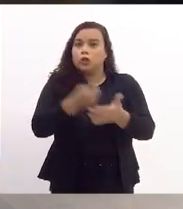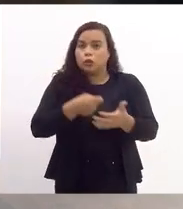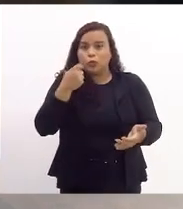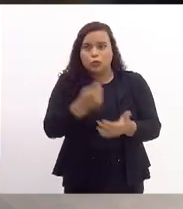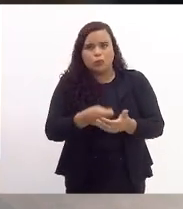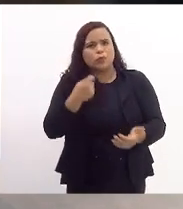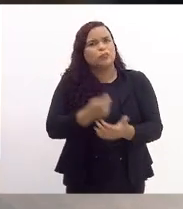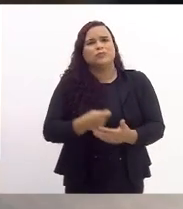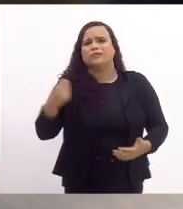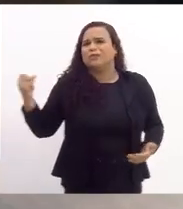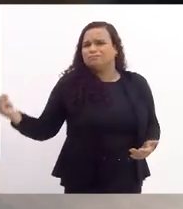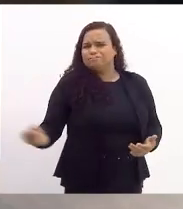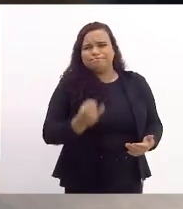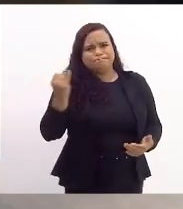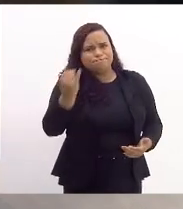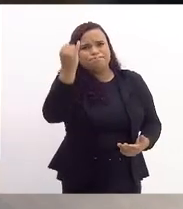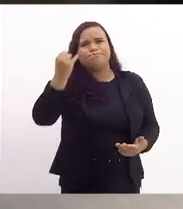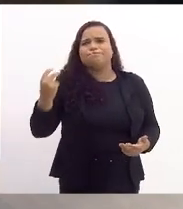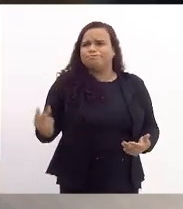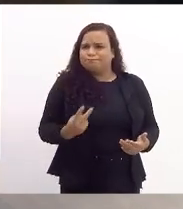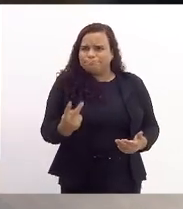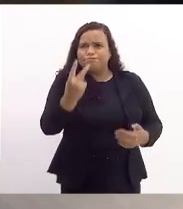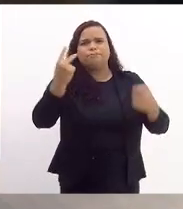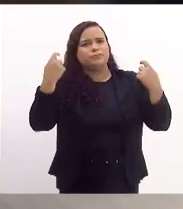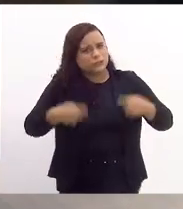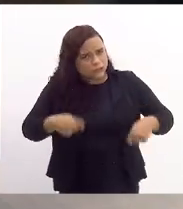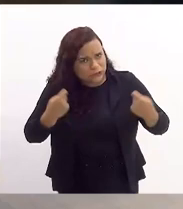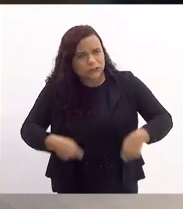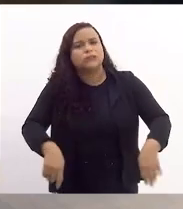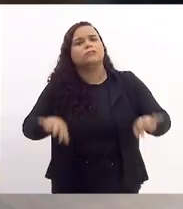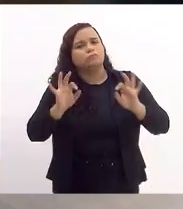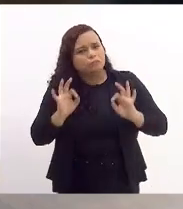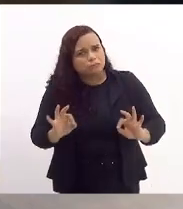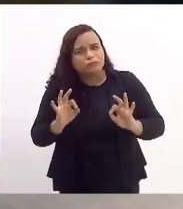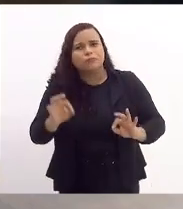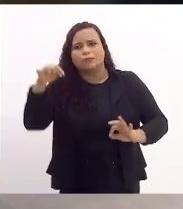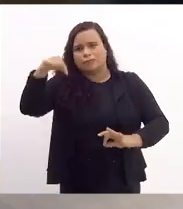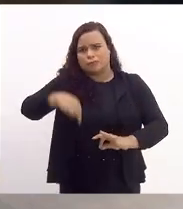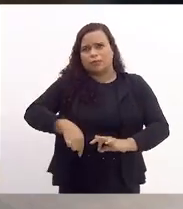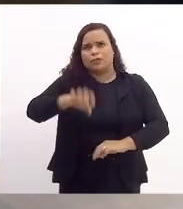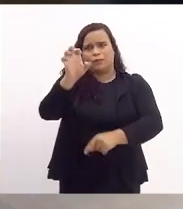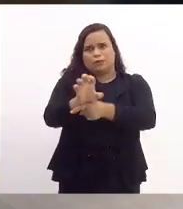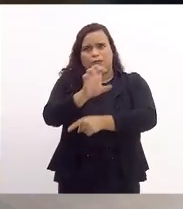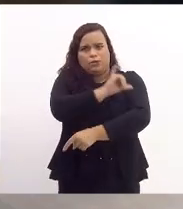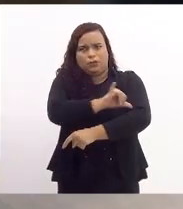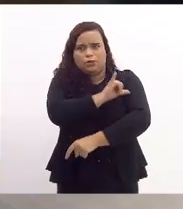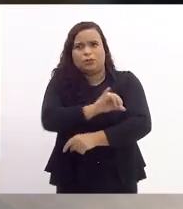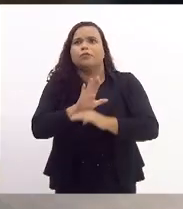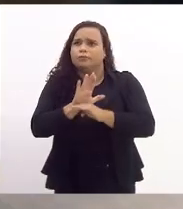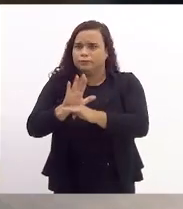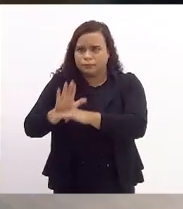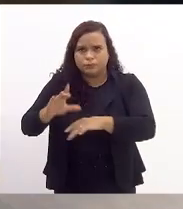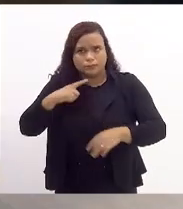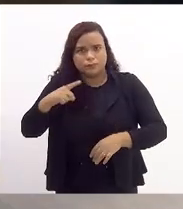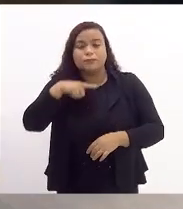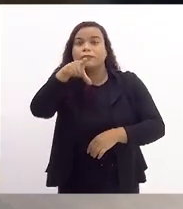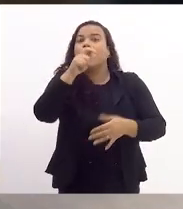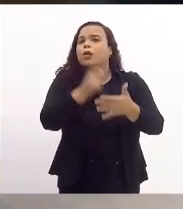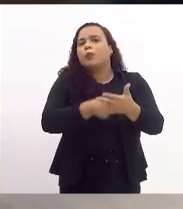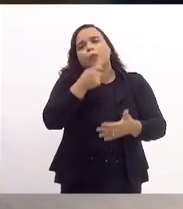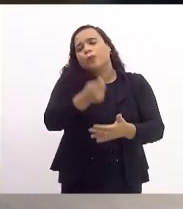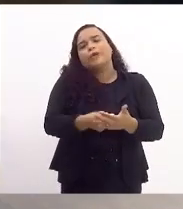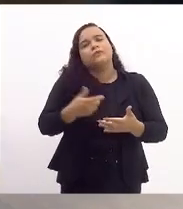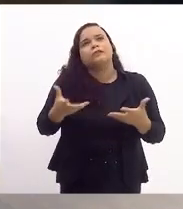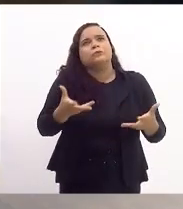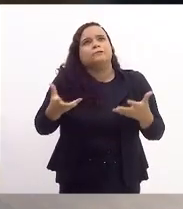vá amorosa necessária fundamental que o Estado do Rio de Janeiro uma luta que não é